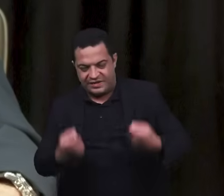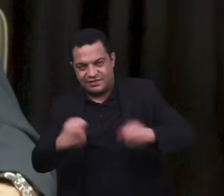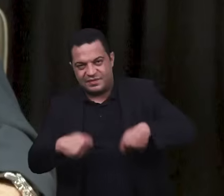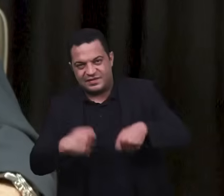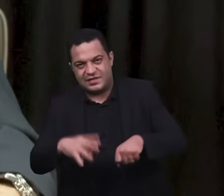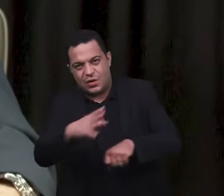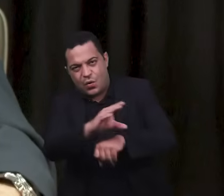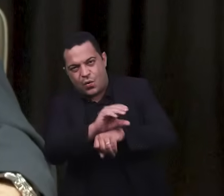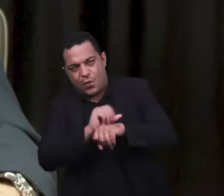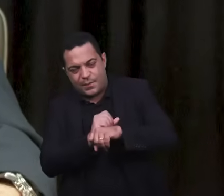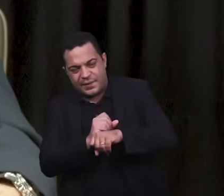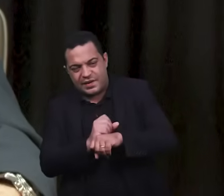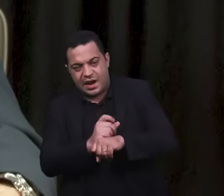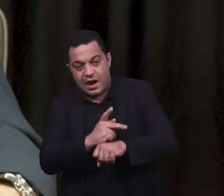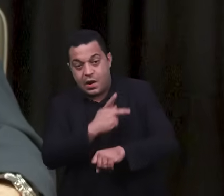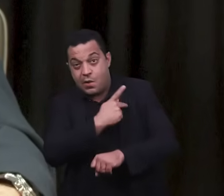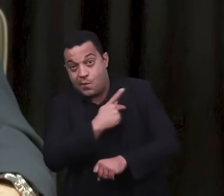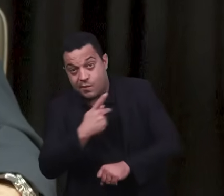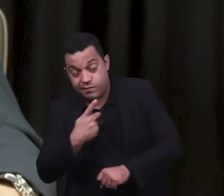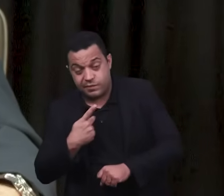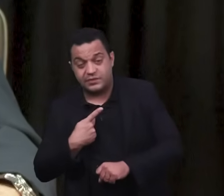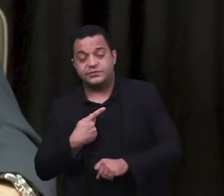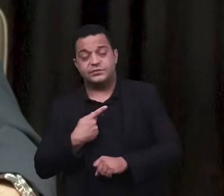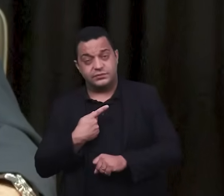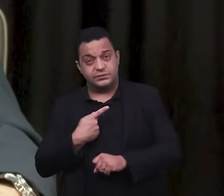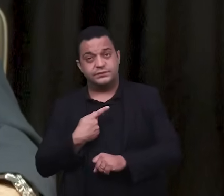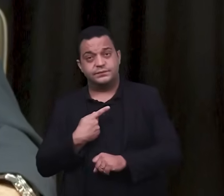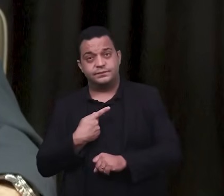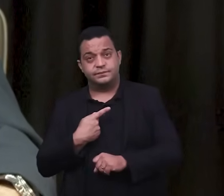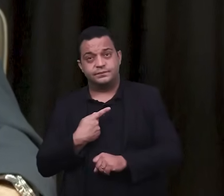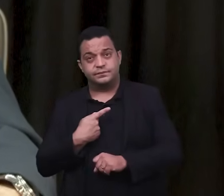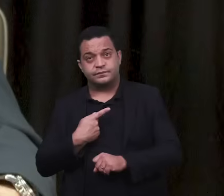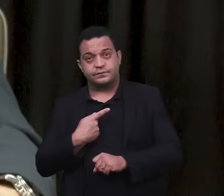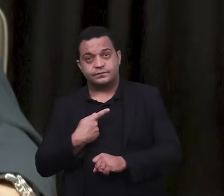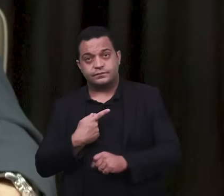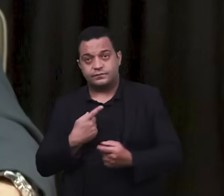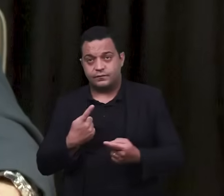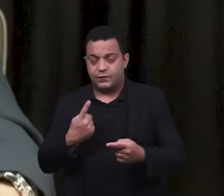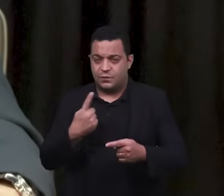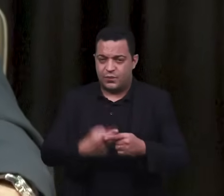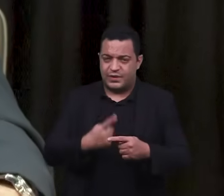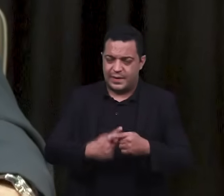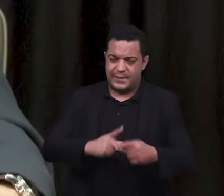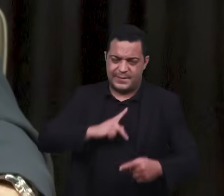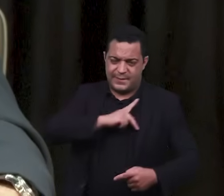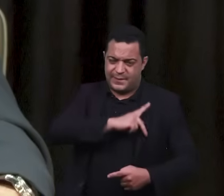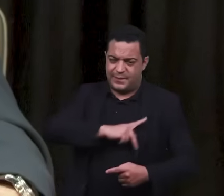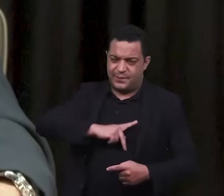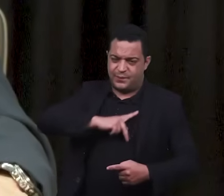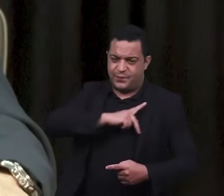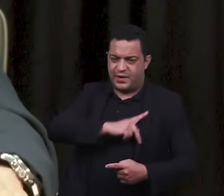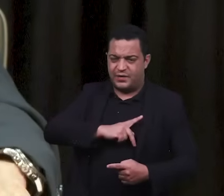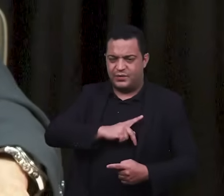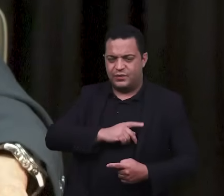ele também é. Aliás, o próprio apóstolo Paulo também tem um outro versículo que ele usou a expressão que ele diz